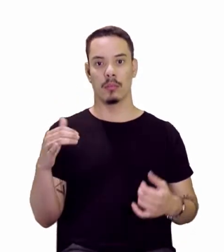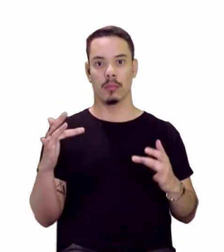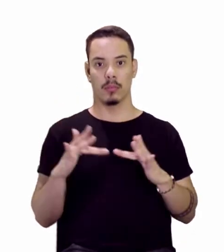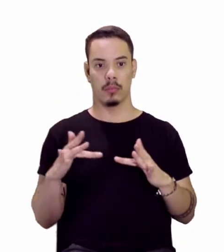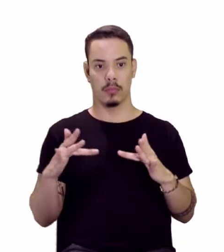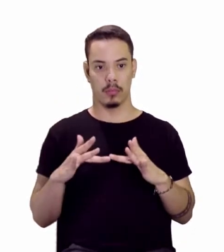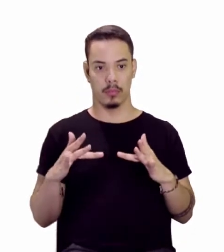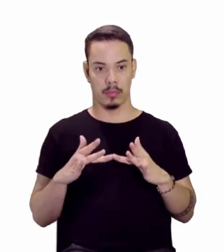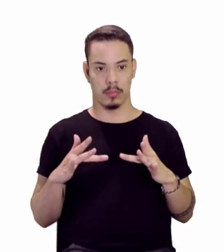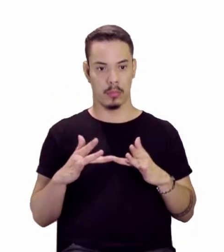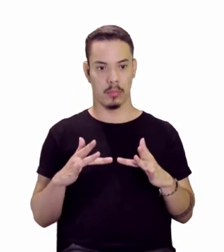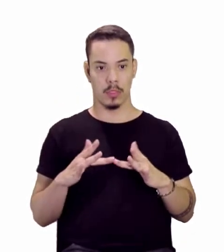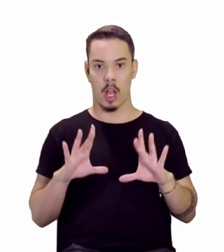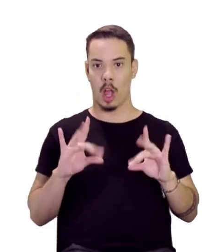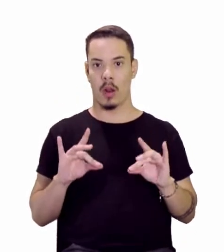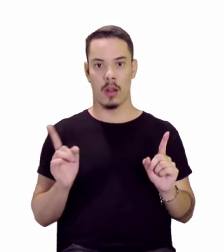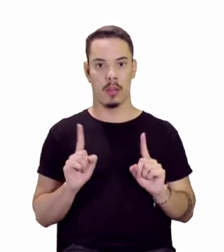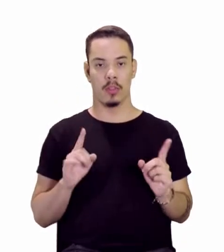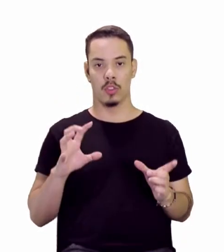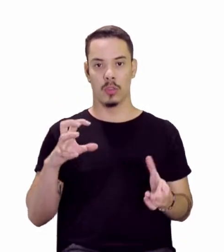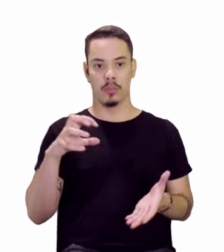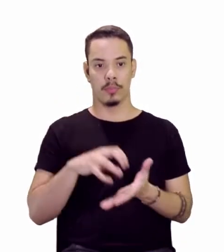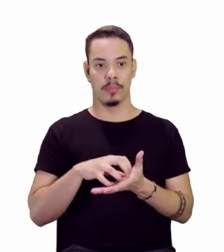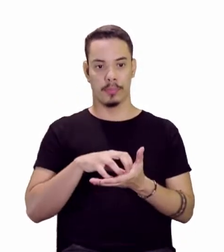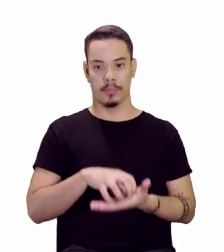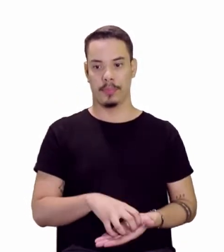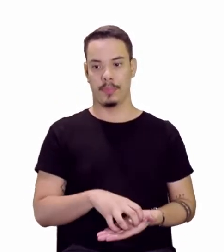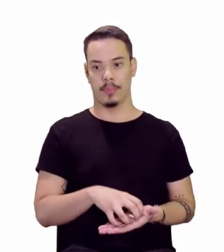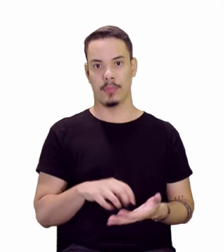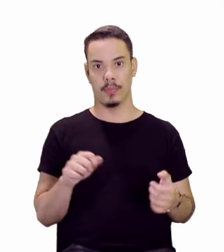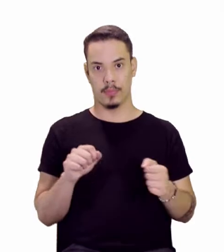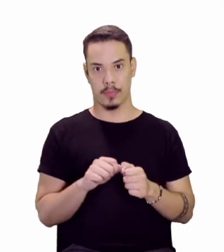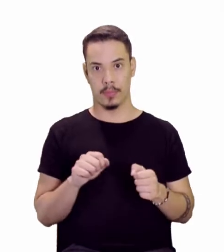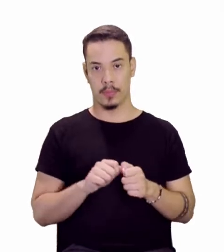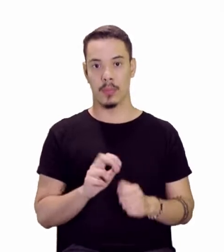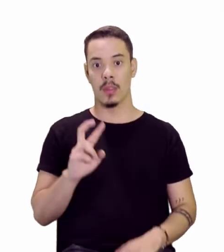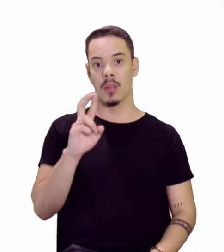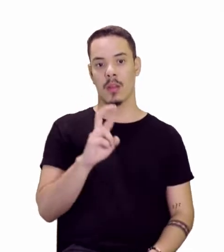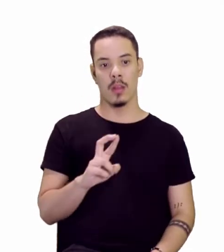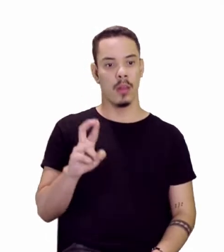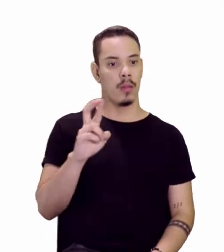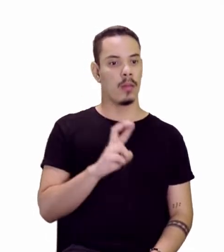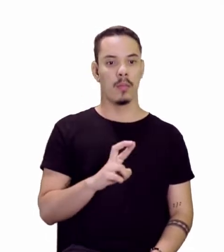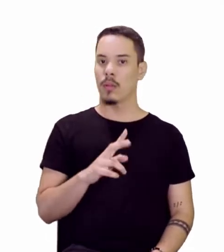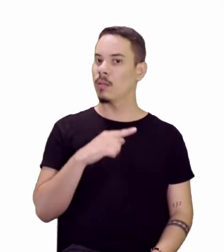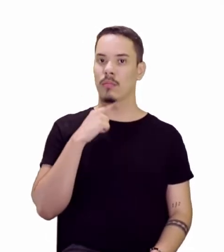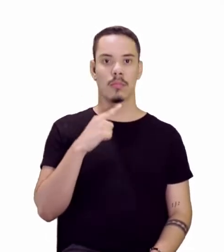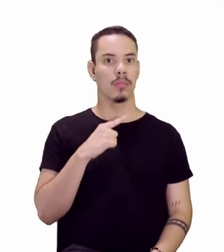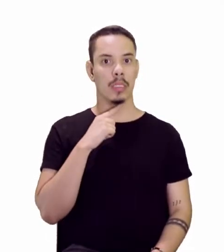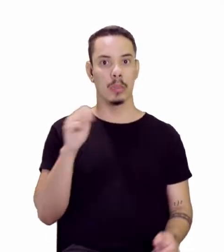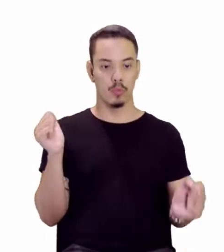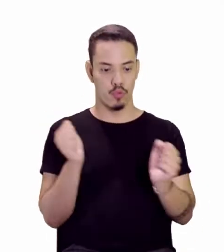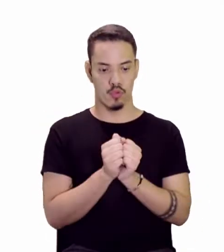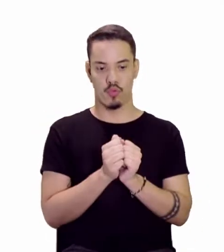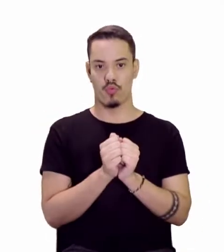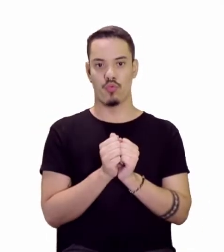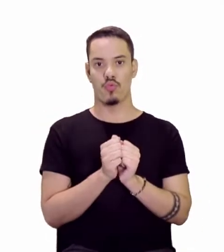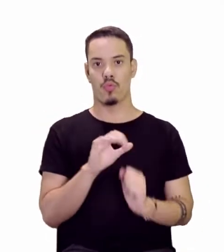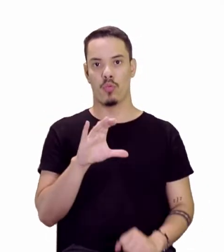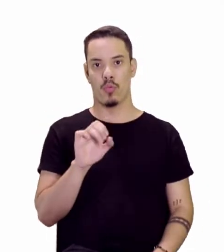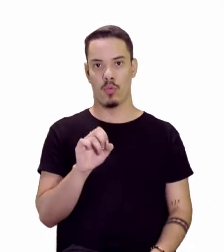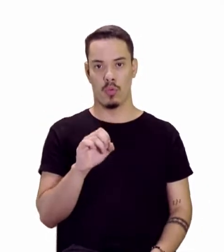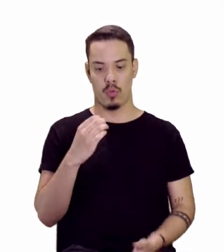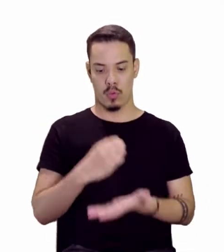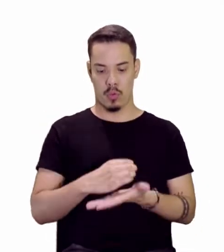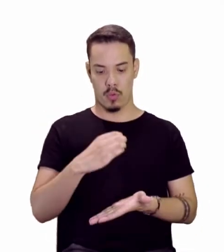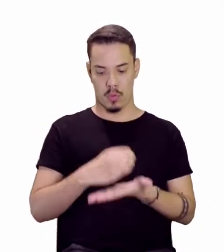o cartão não está colado nem nada, só encostou, mas mergulhou, né? Observe que o cartão não se separa do copo, pressionado pelo líquido,